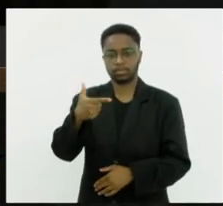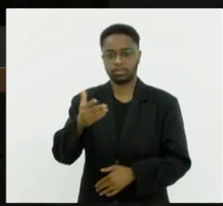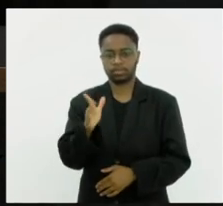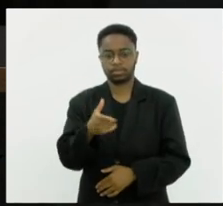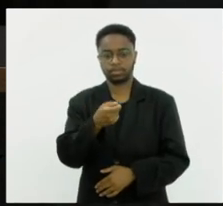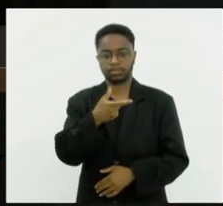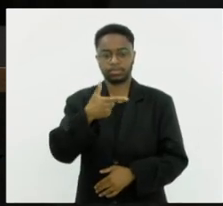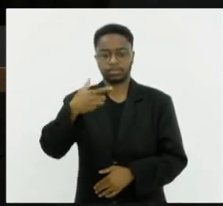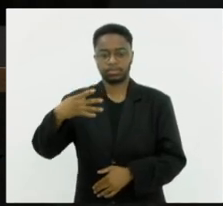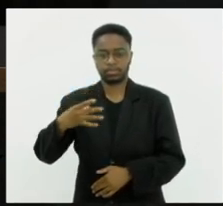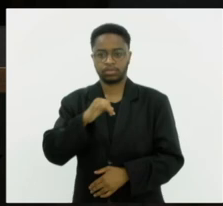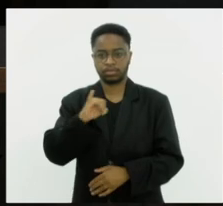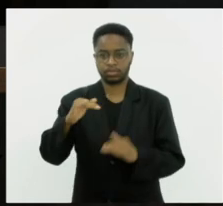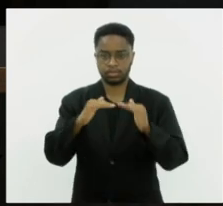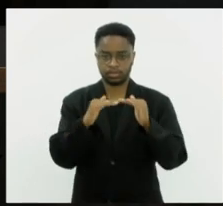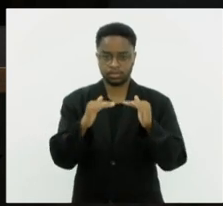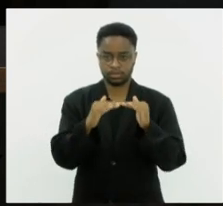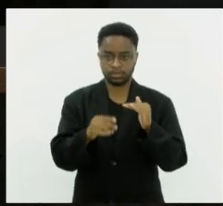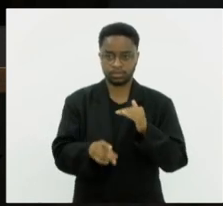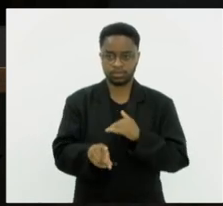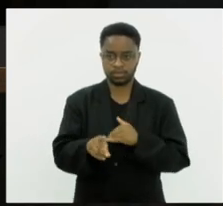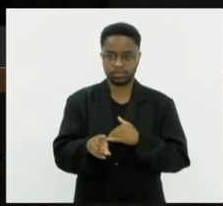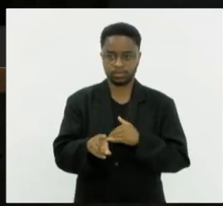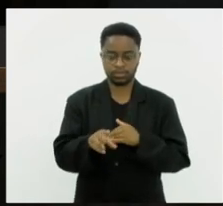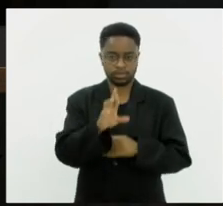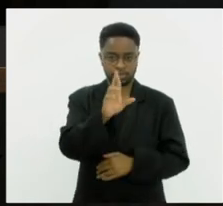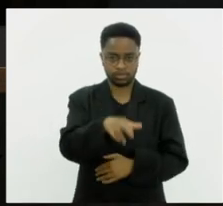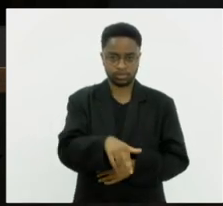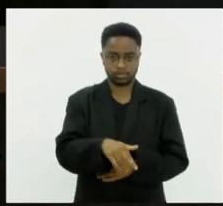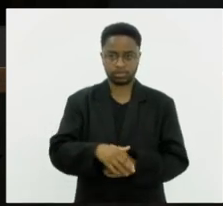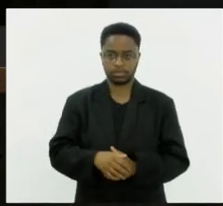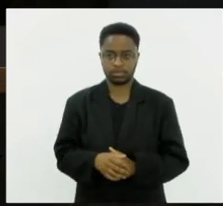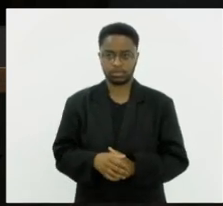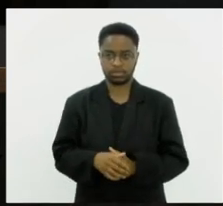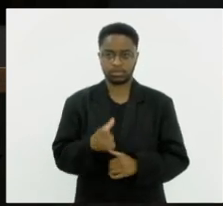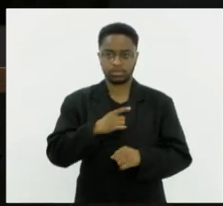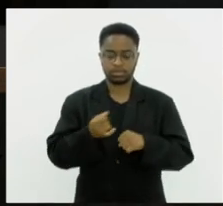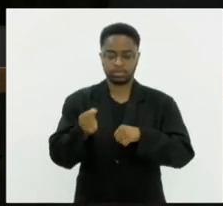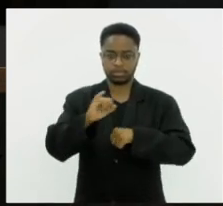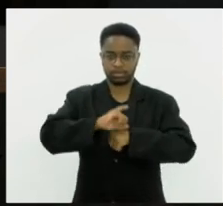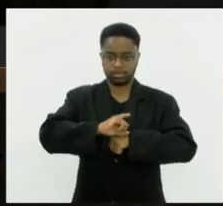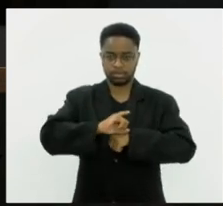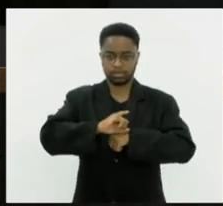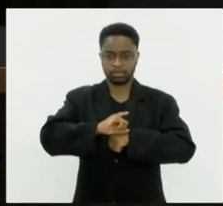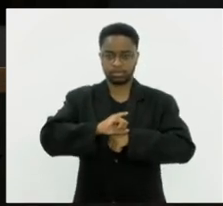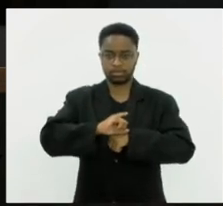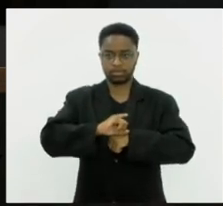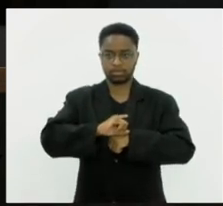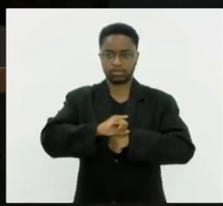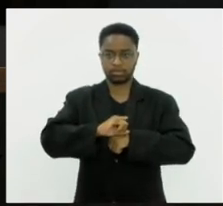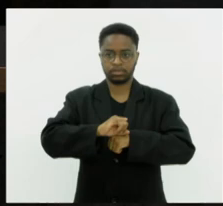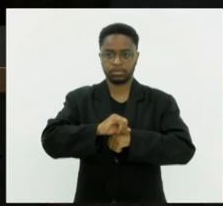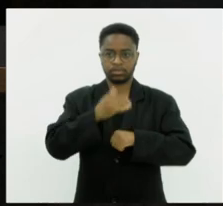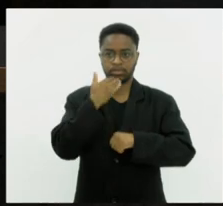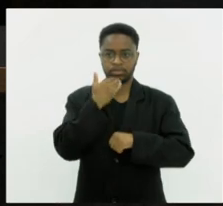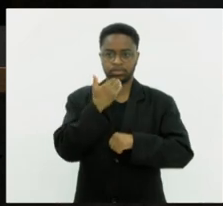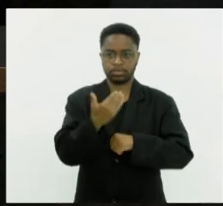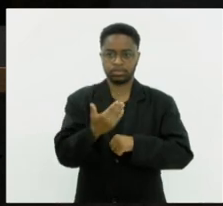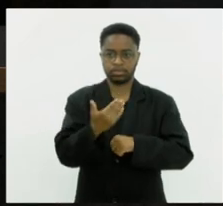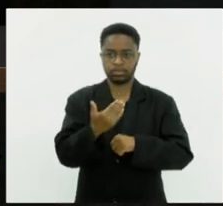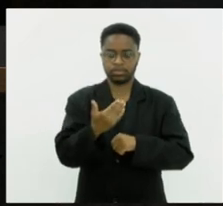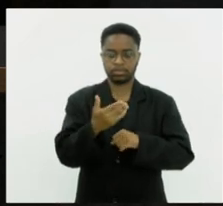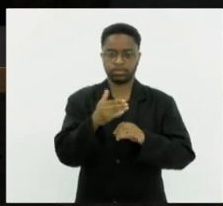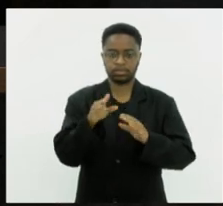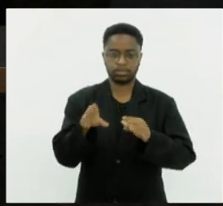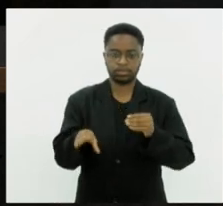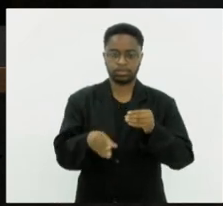Os senhores que aprovam, rejeitado. Há sobre a mesa requerimento na forma de destaque